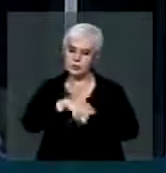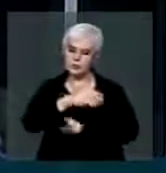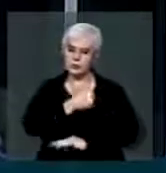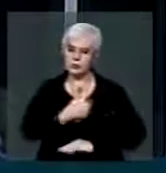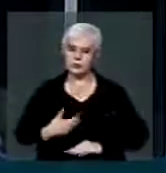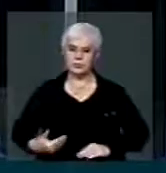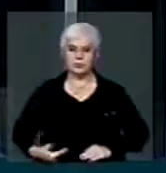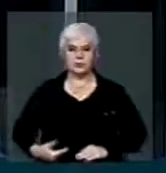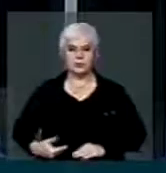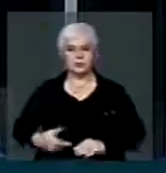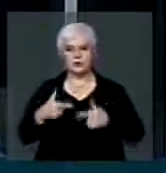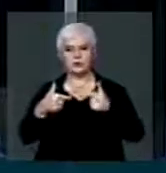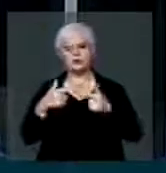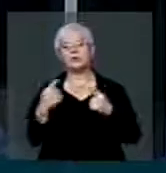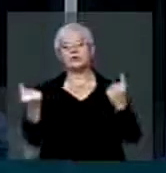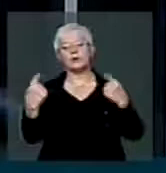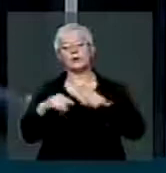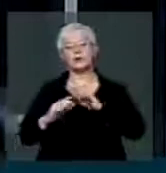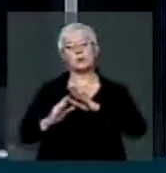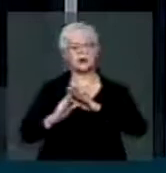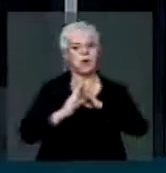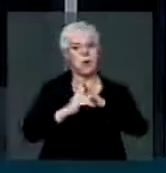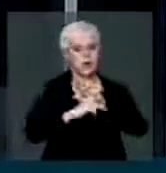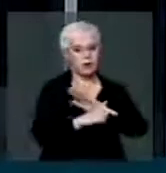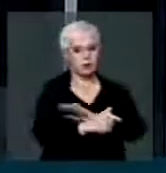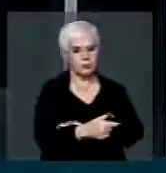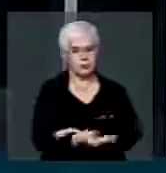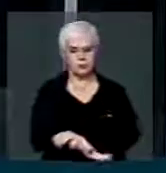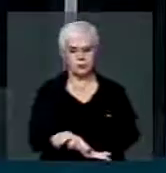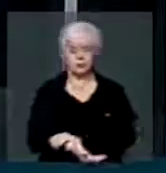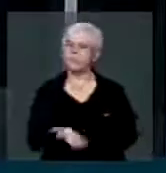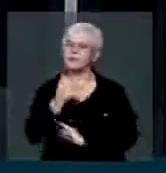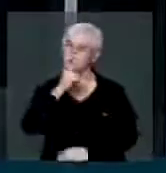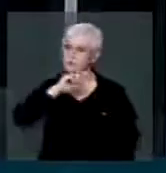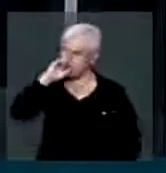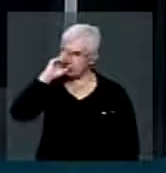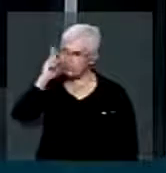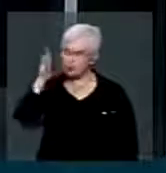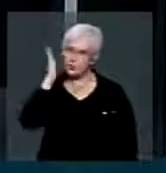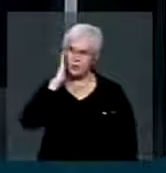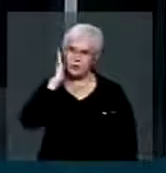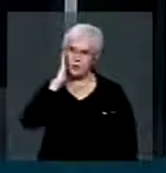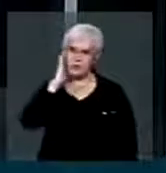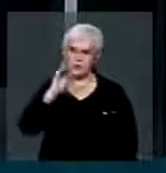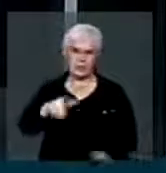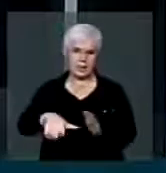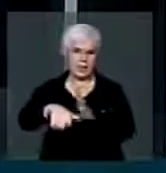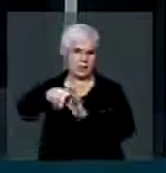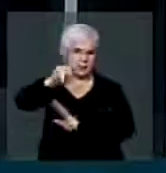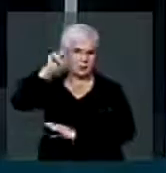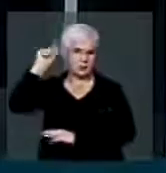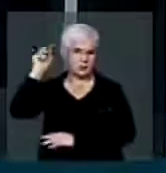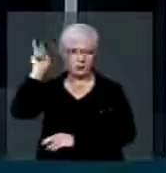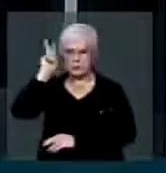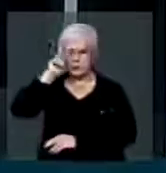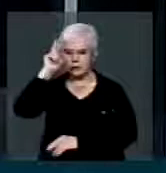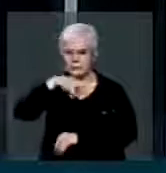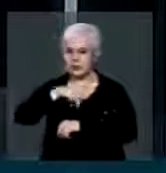ações de combate à corrupção. Sabe, Vossa Excelência, que nunca na história desse